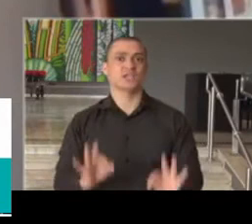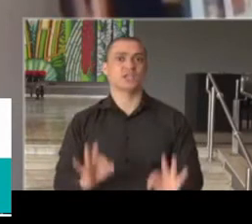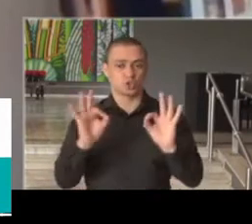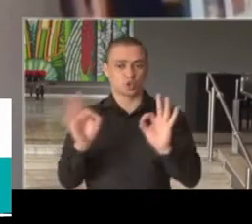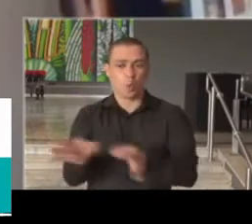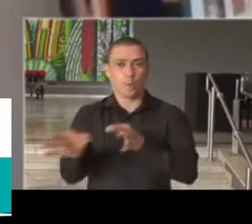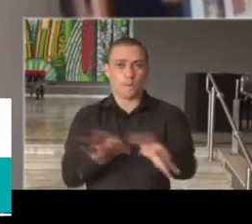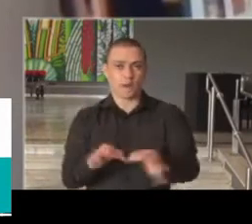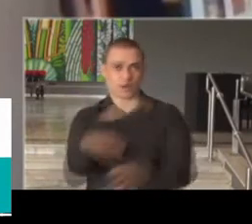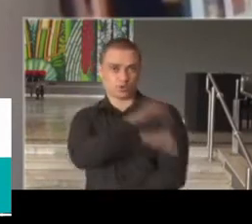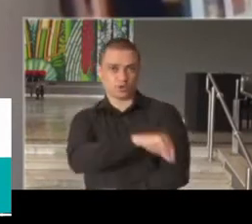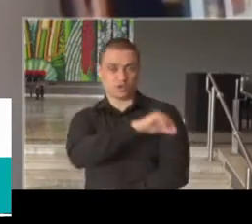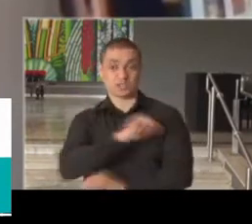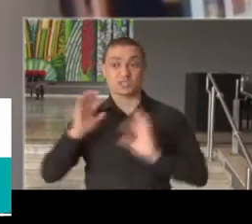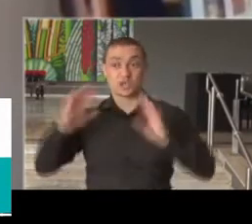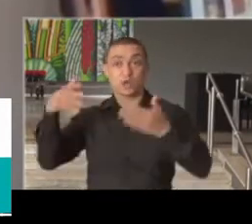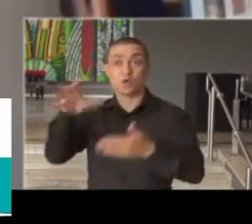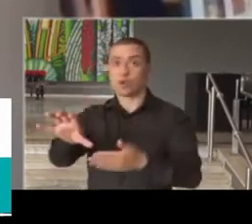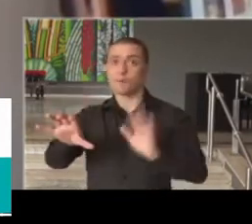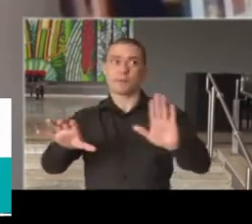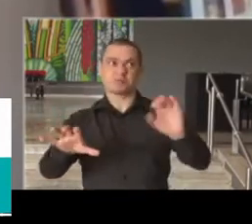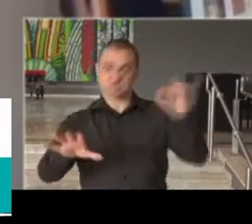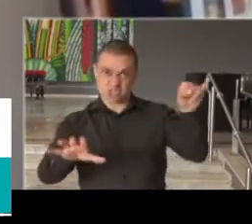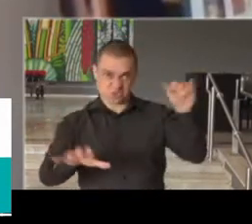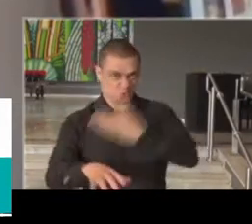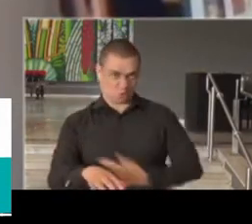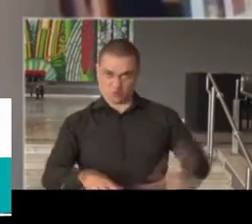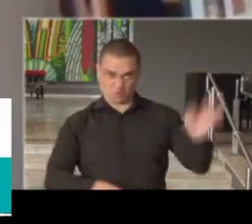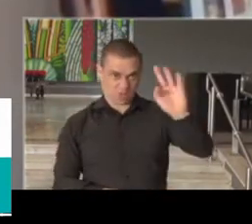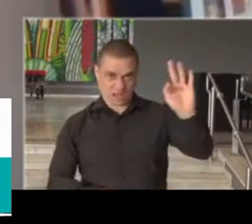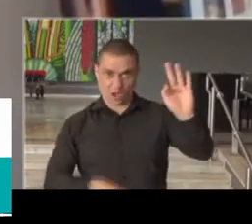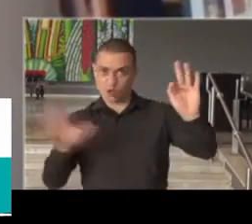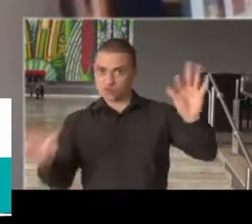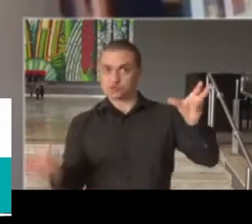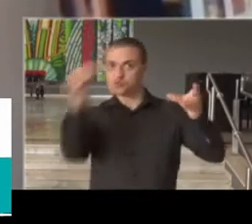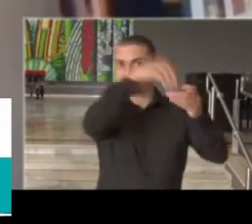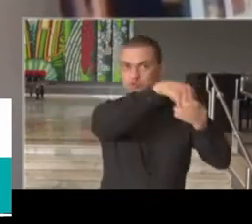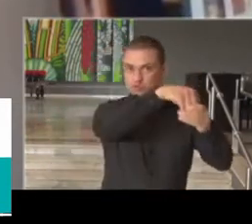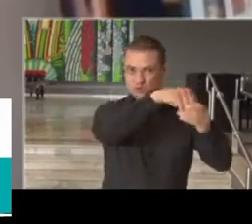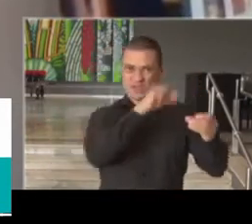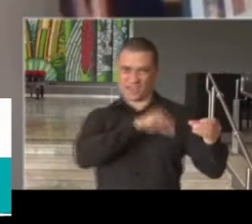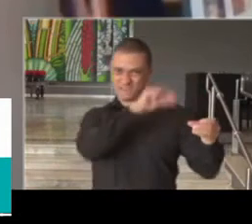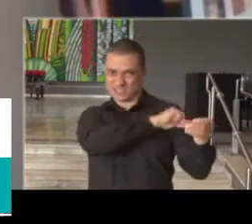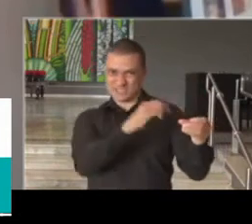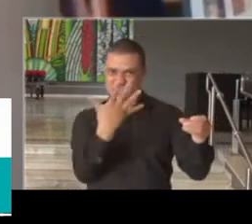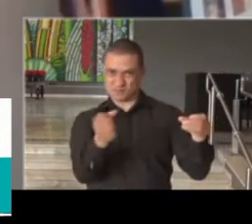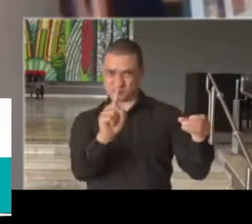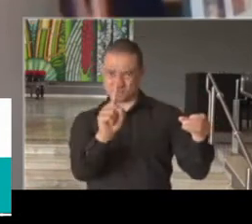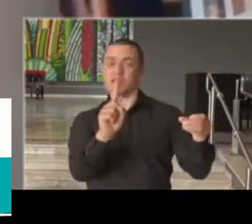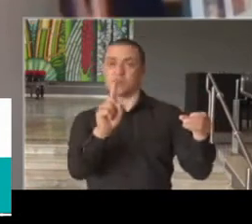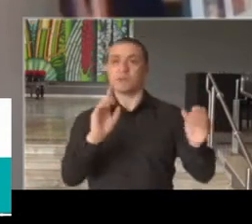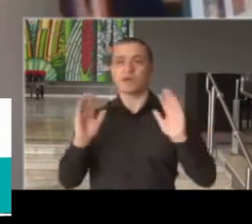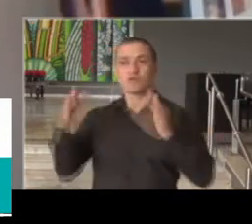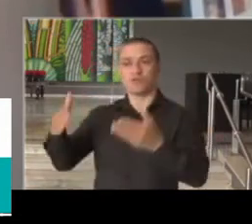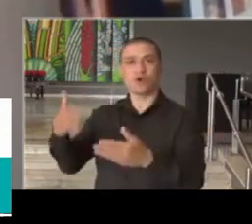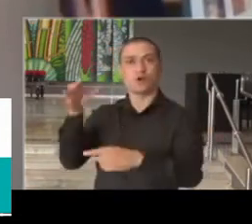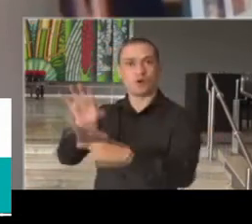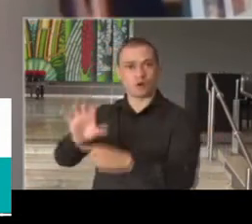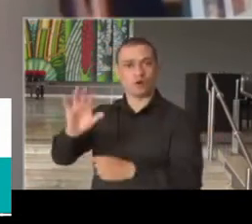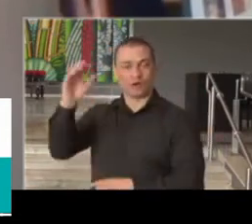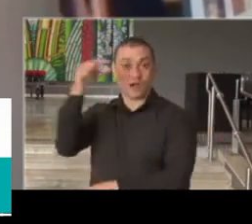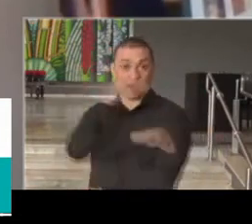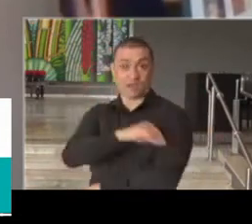de imunização total, mesmo que a Coronavac não seja incluída pelo governo federal no Programa Nacional de